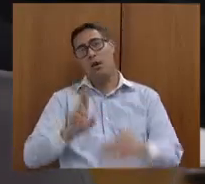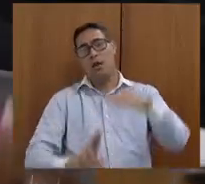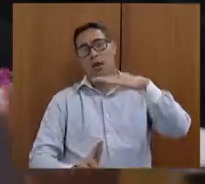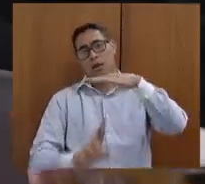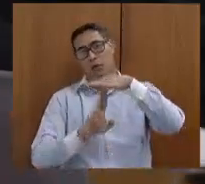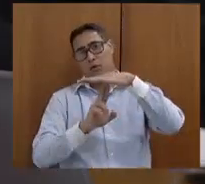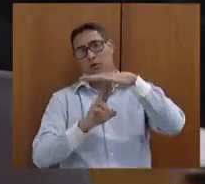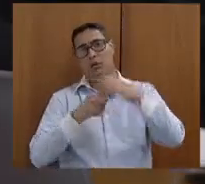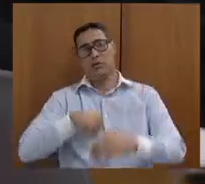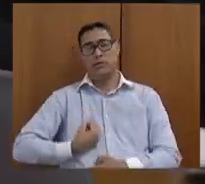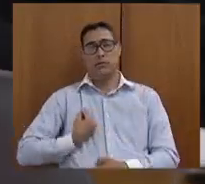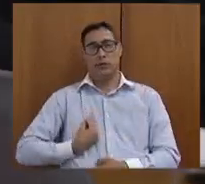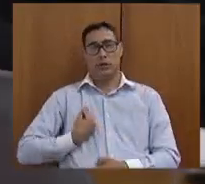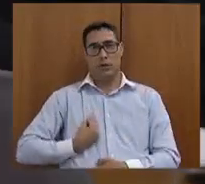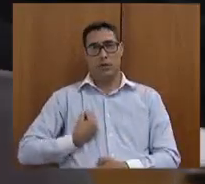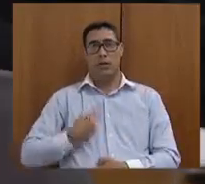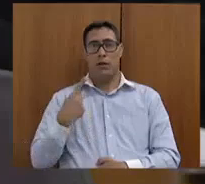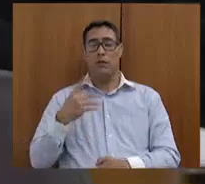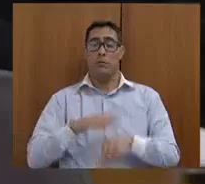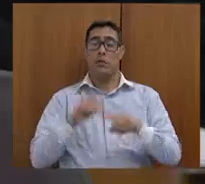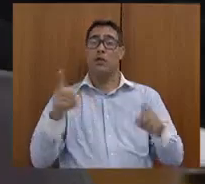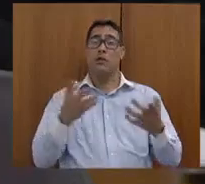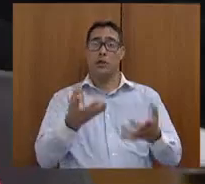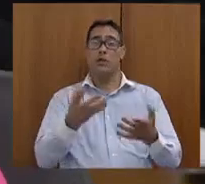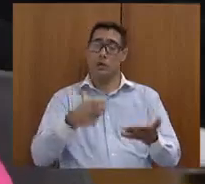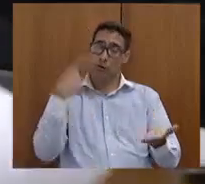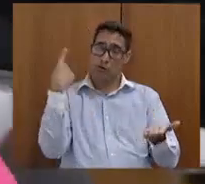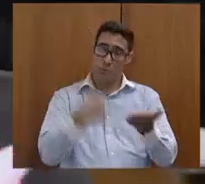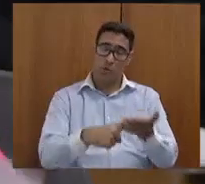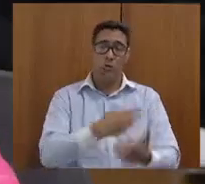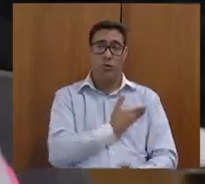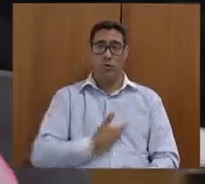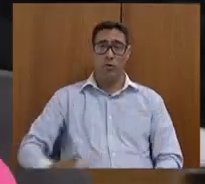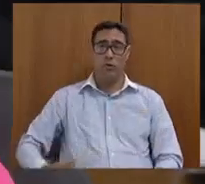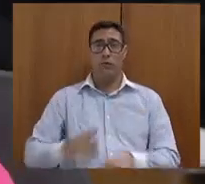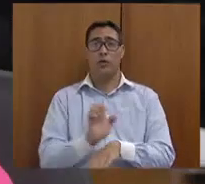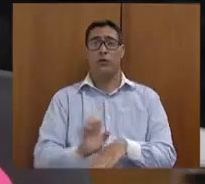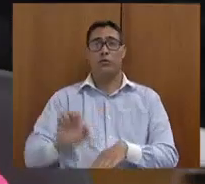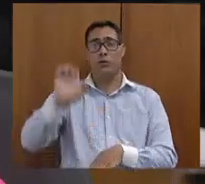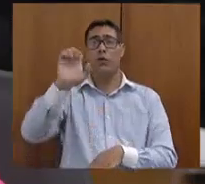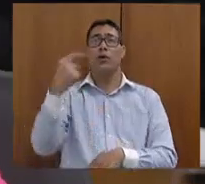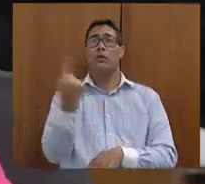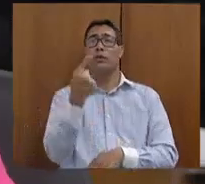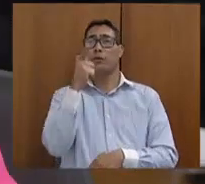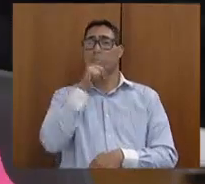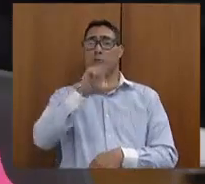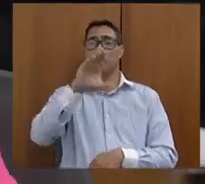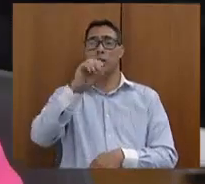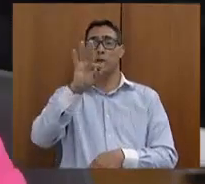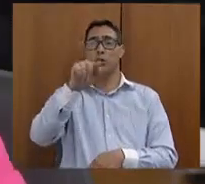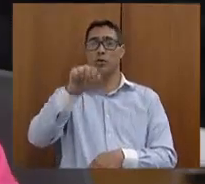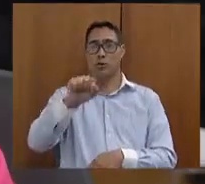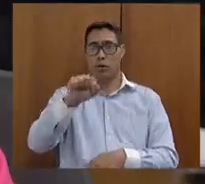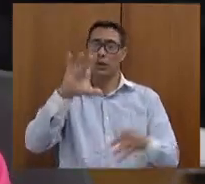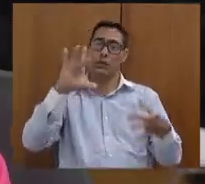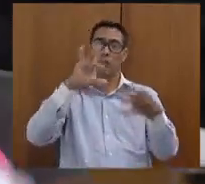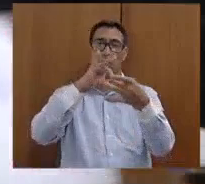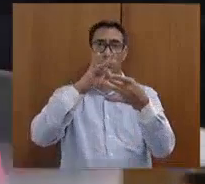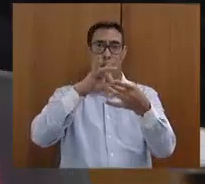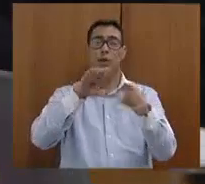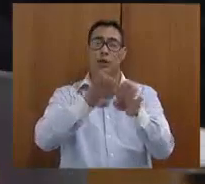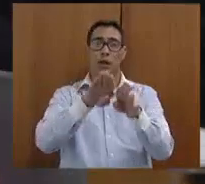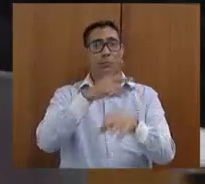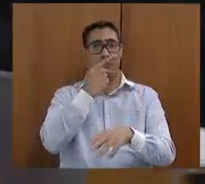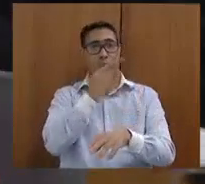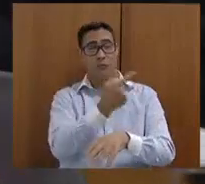ativas Mas queremos compromisso também do Governo do Estado em garante a implementação de cotas e reforçando que Macaé